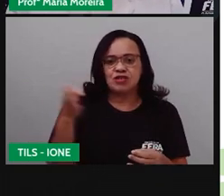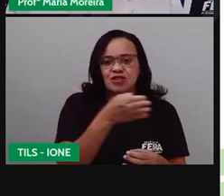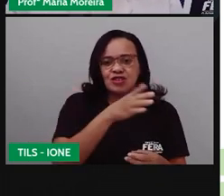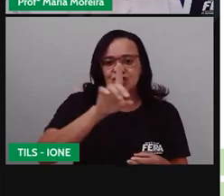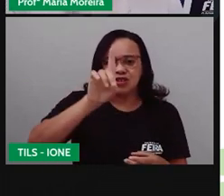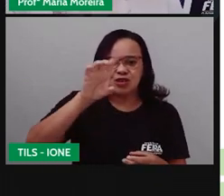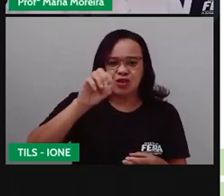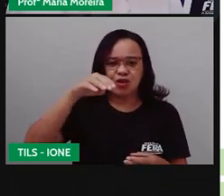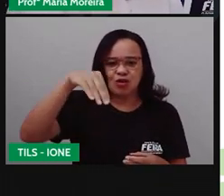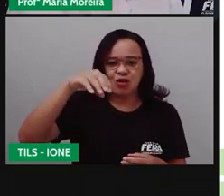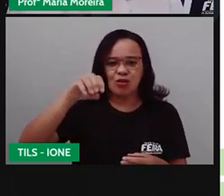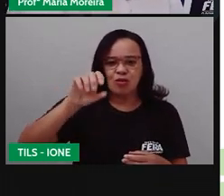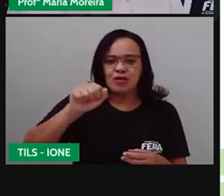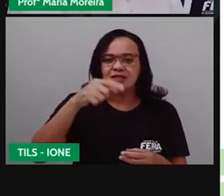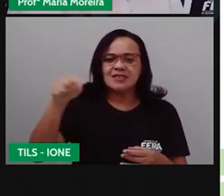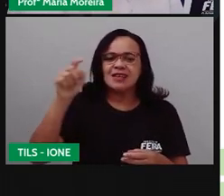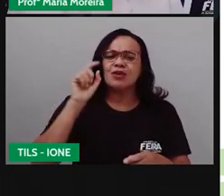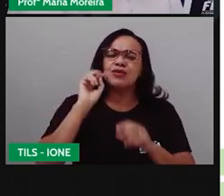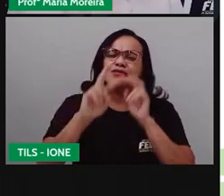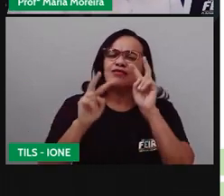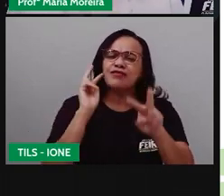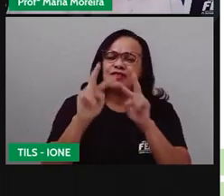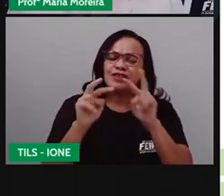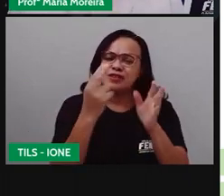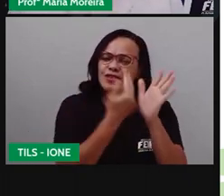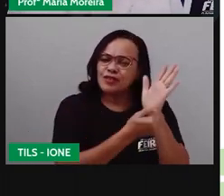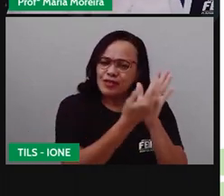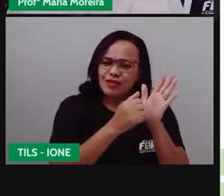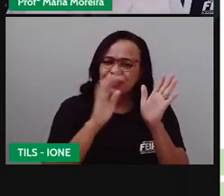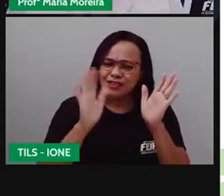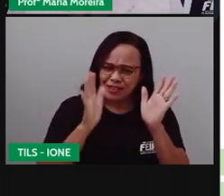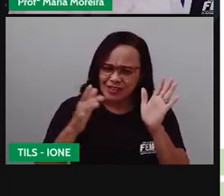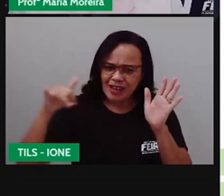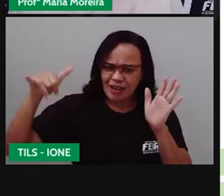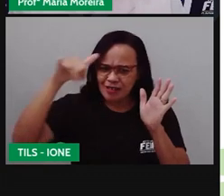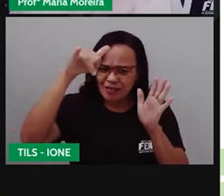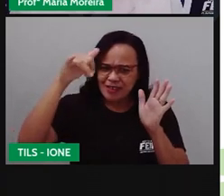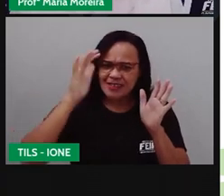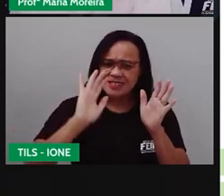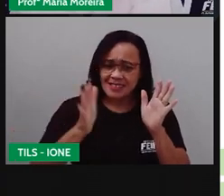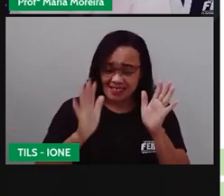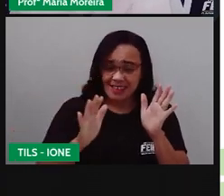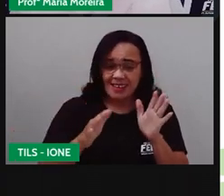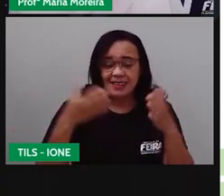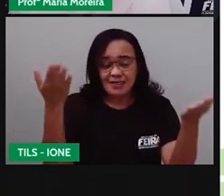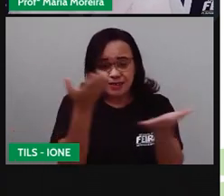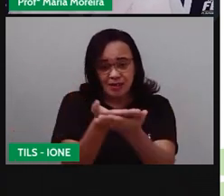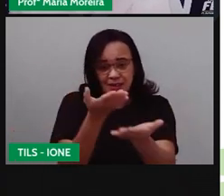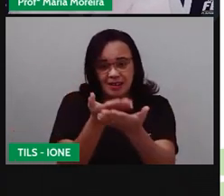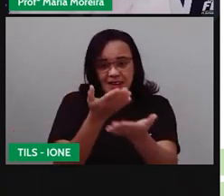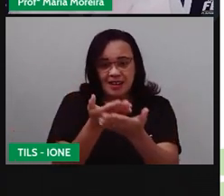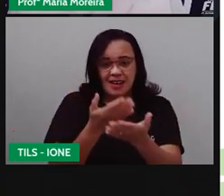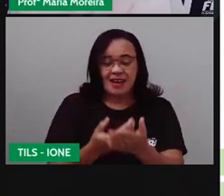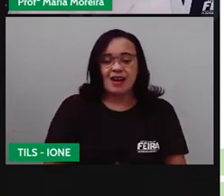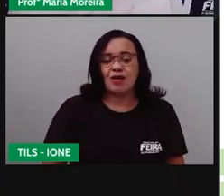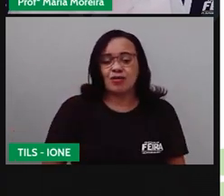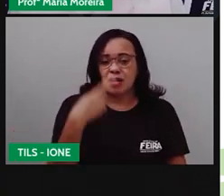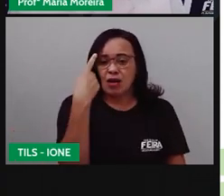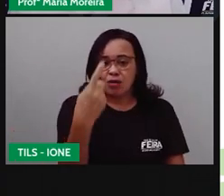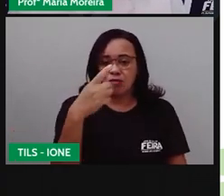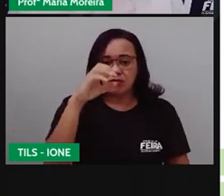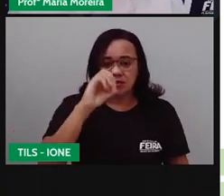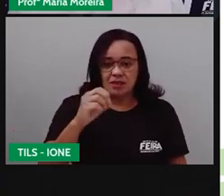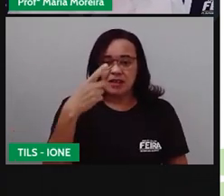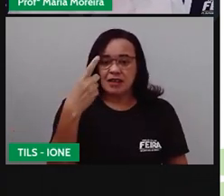que não, né? Mas a imagem dele vocês já viram? Pois é, a nossa aula de número 113, hoje dia 5 do